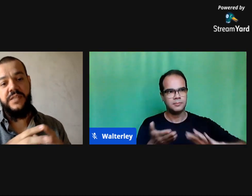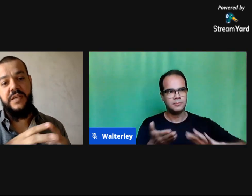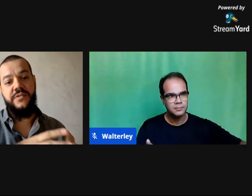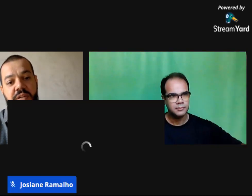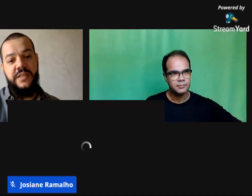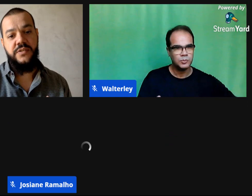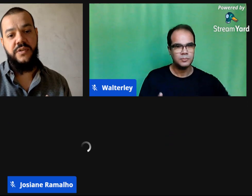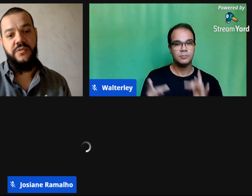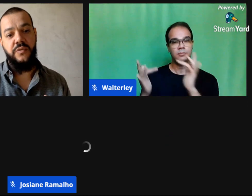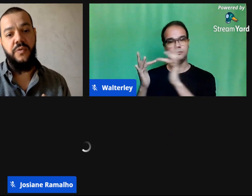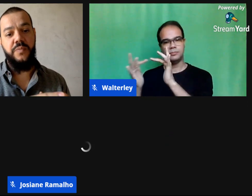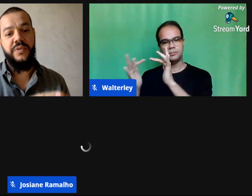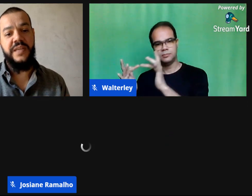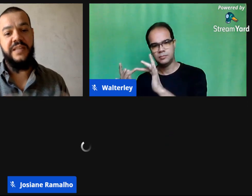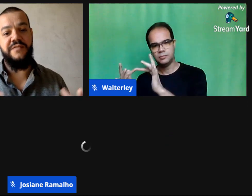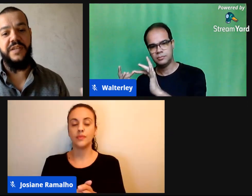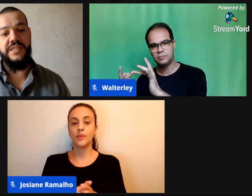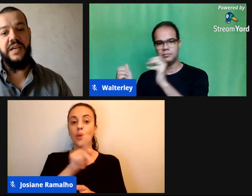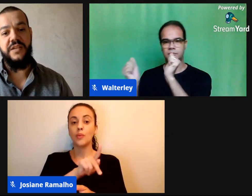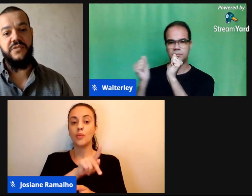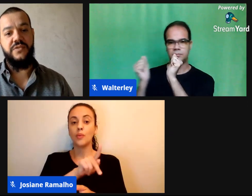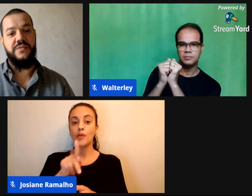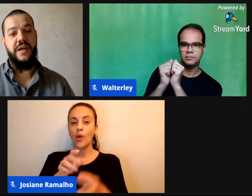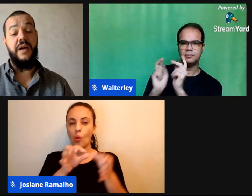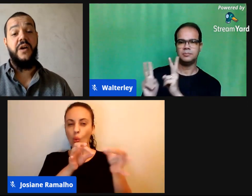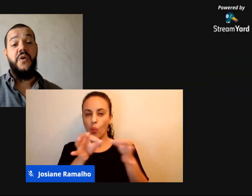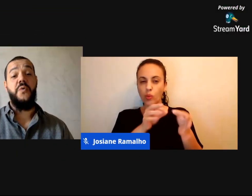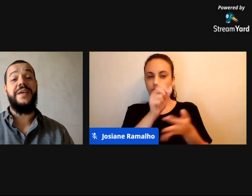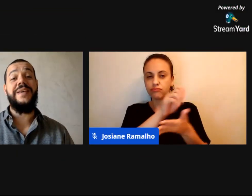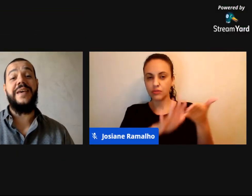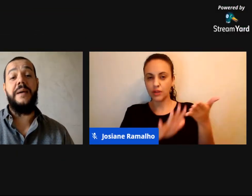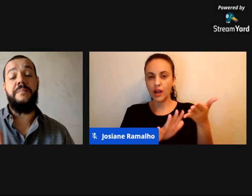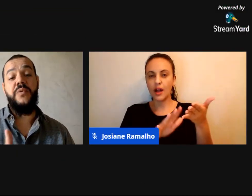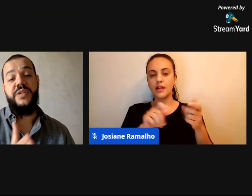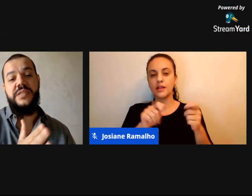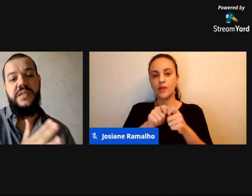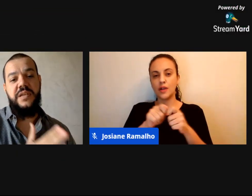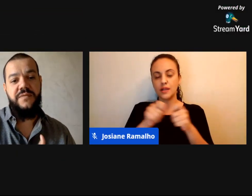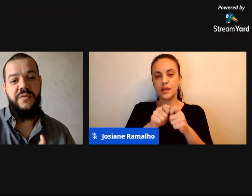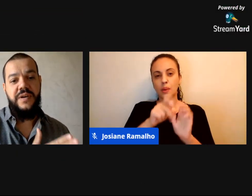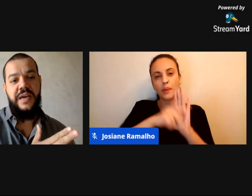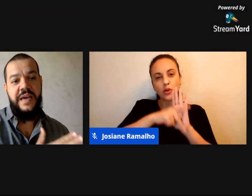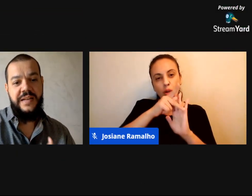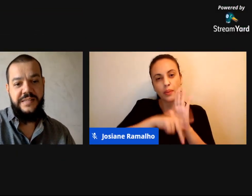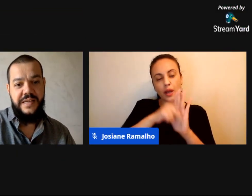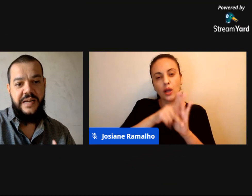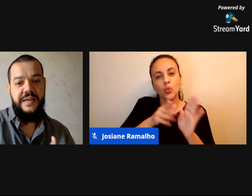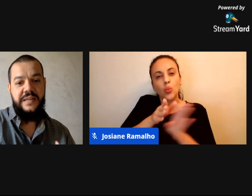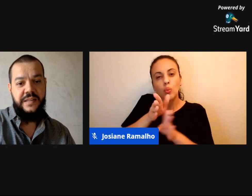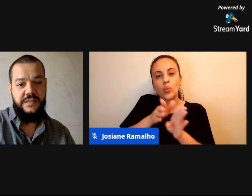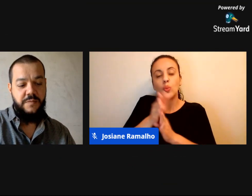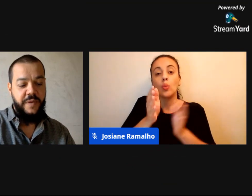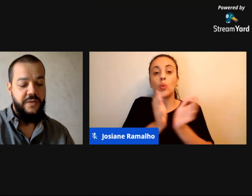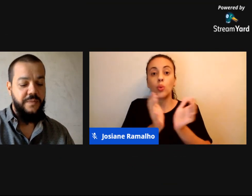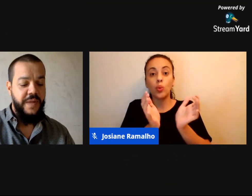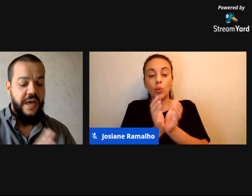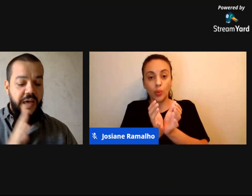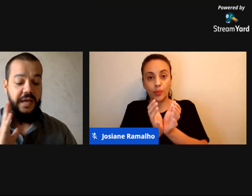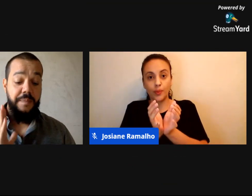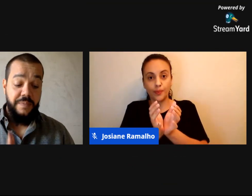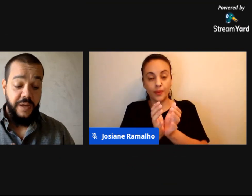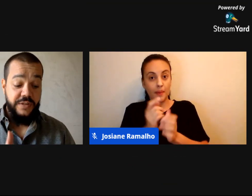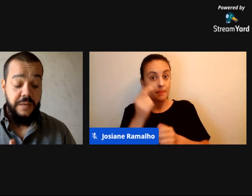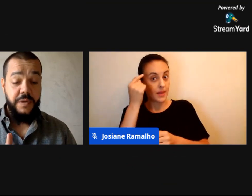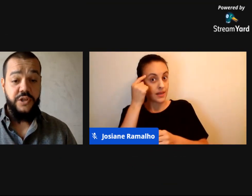acompanhamento, fazendo as orientações do grupo, tendo em vista isso, tá, o que que é possível realizar realizar nesse